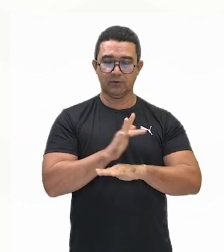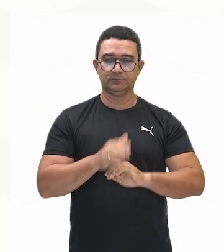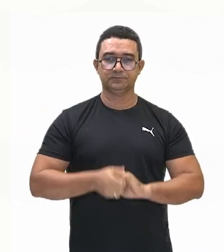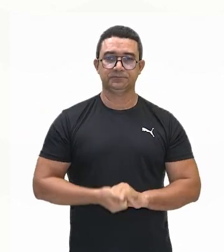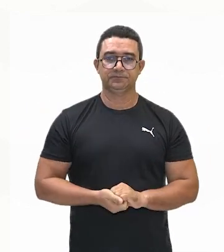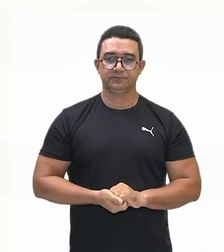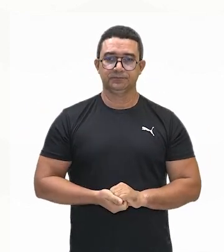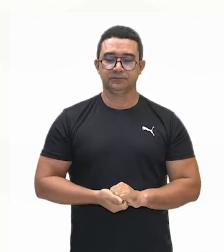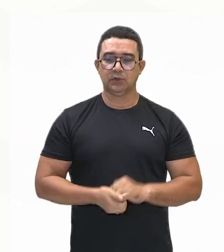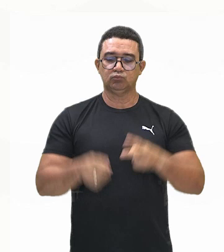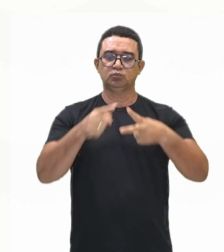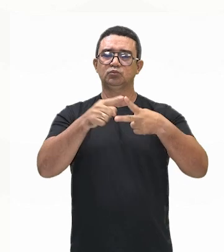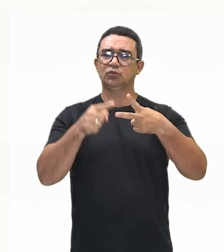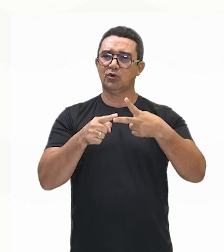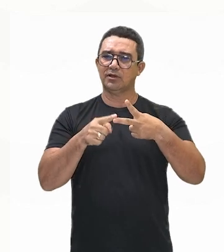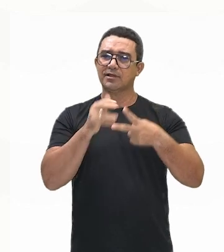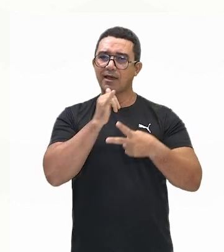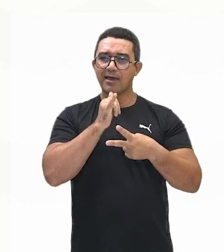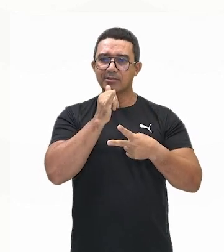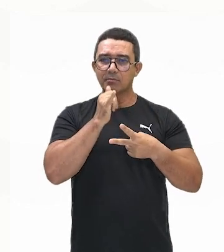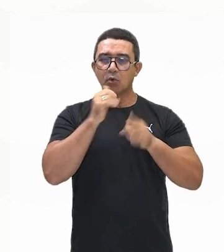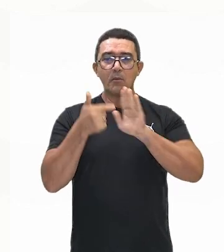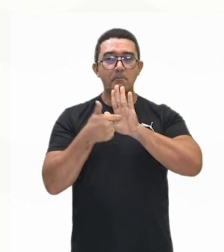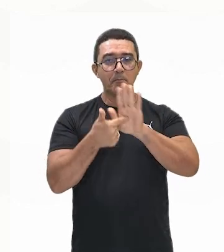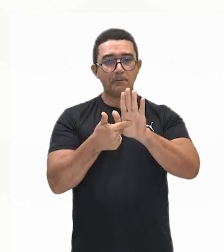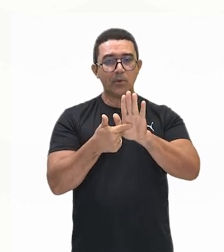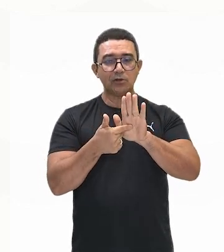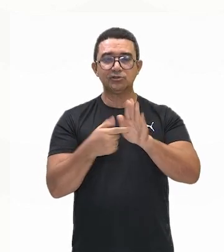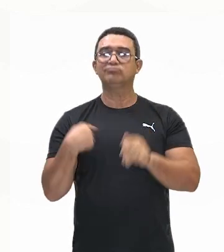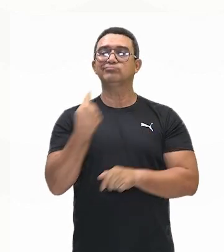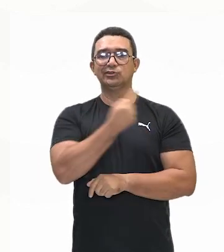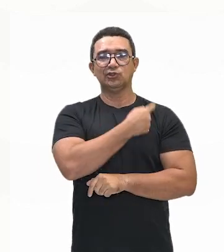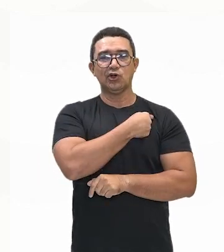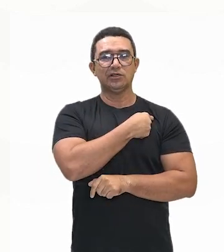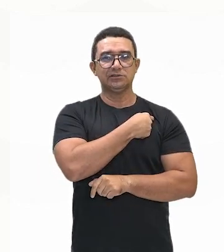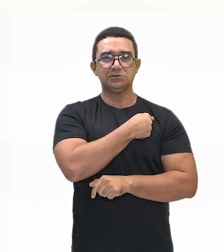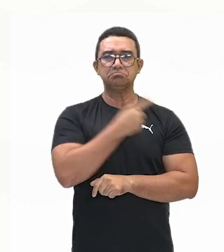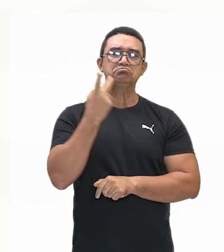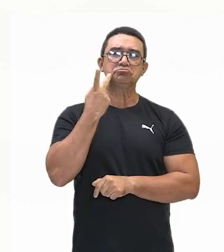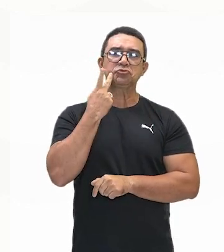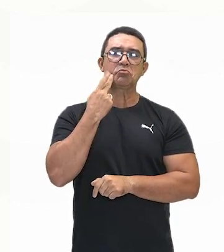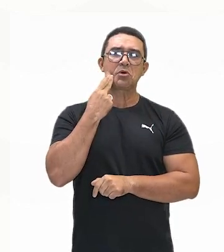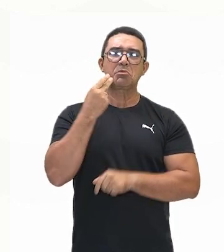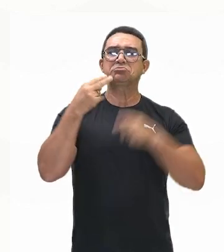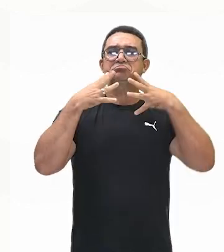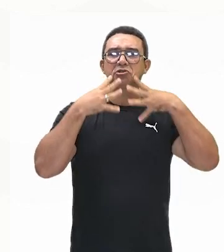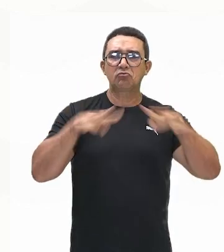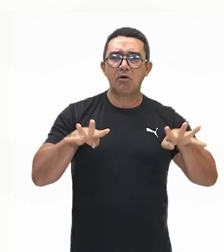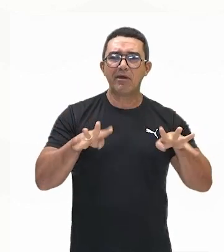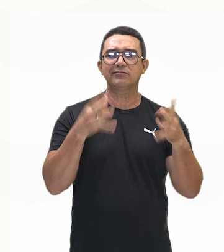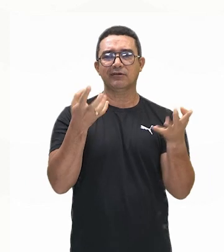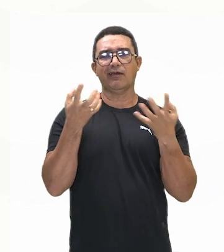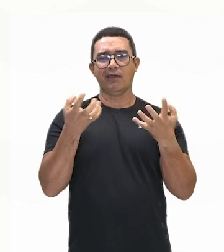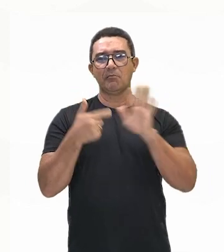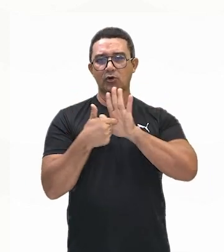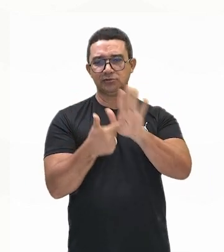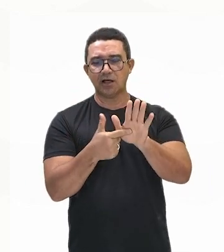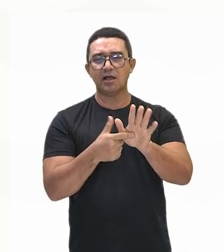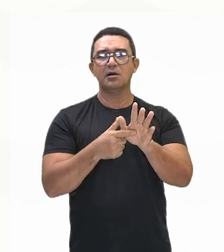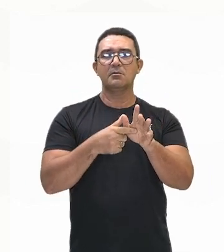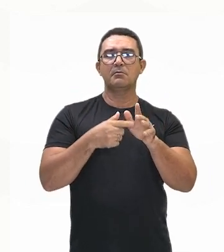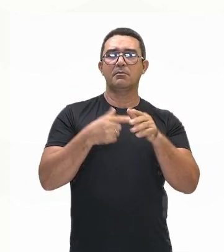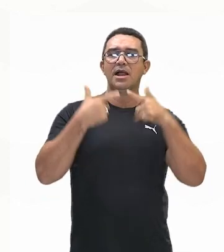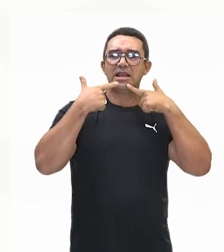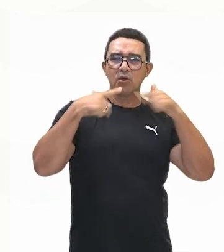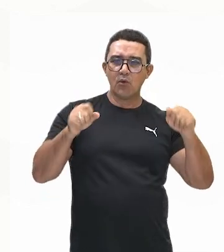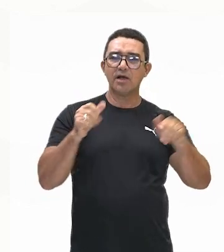formal. Esses dois exemplos, então, eles evidenciam que nós normalmente, né, quando queremos expressar uma linguagem formal,